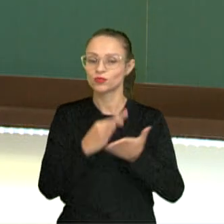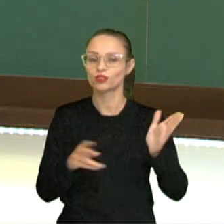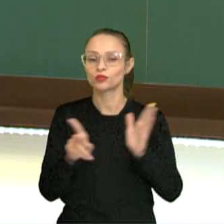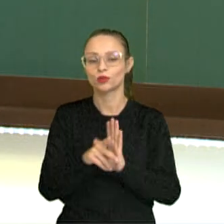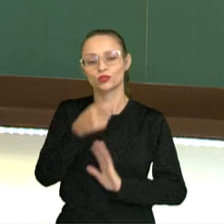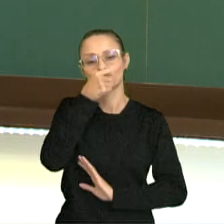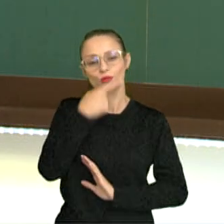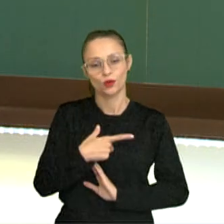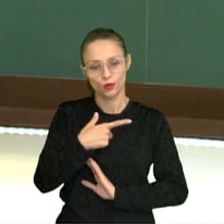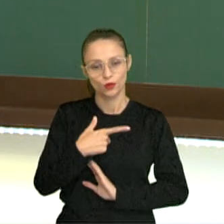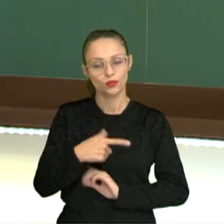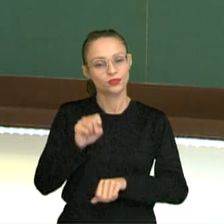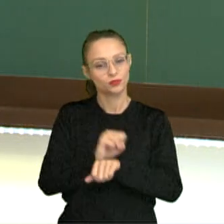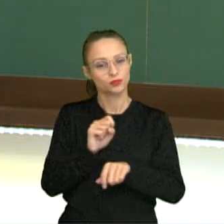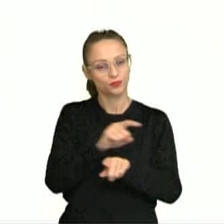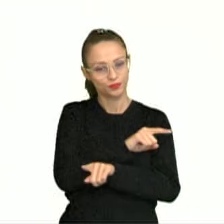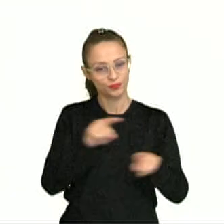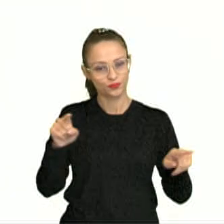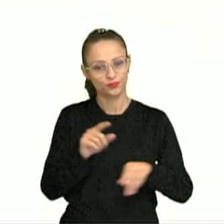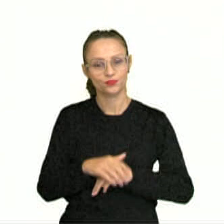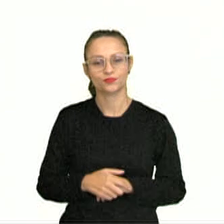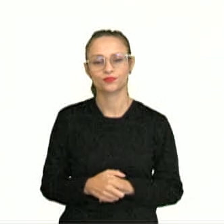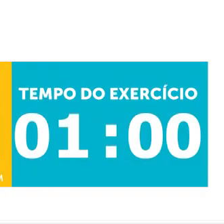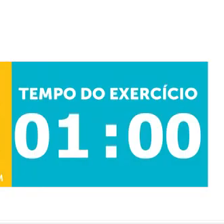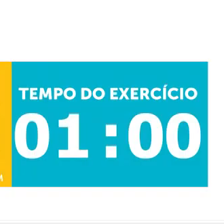de humor. Aguardo vocês.